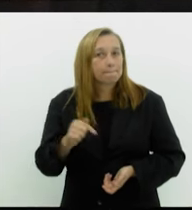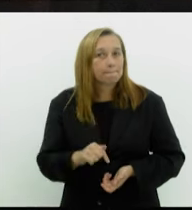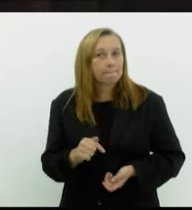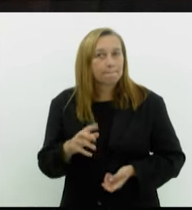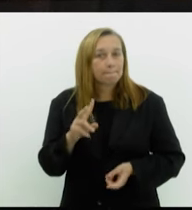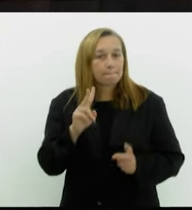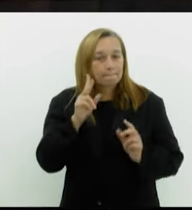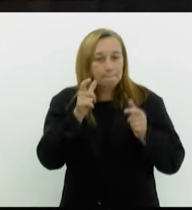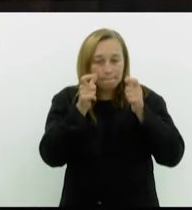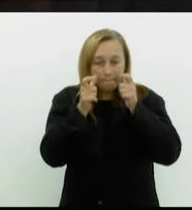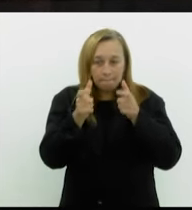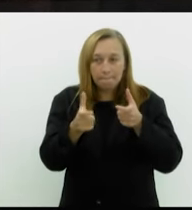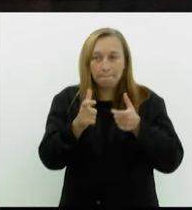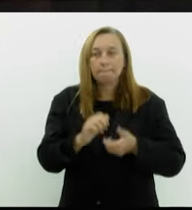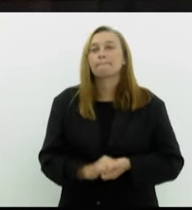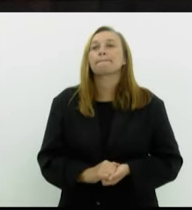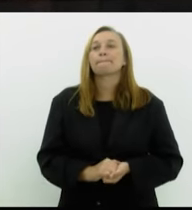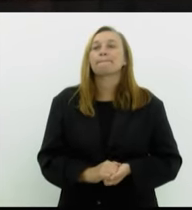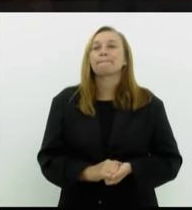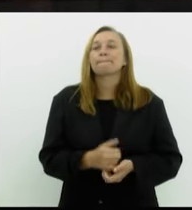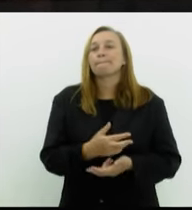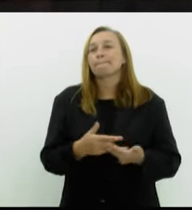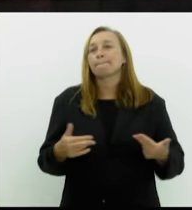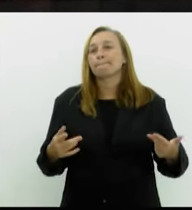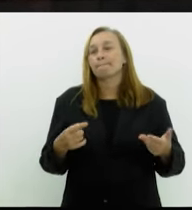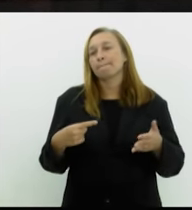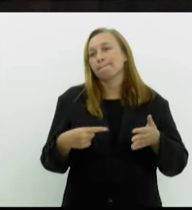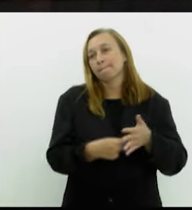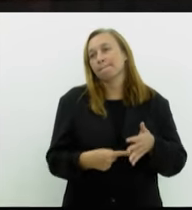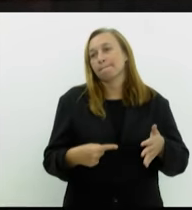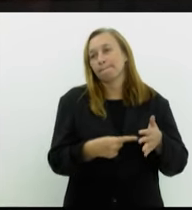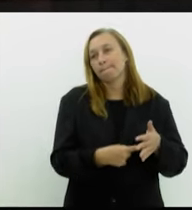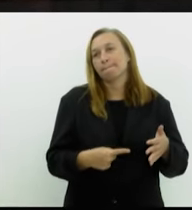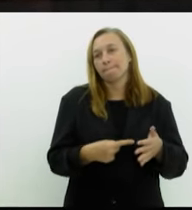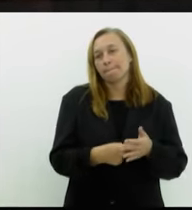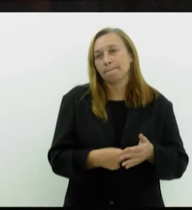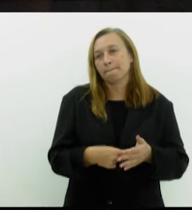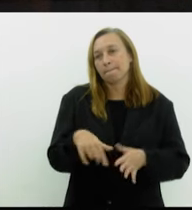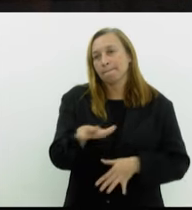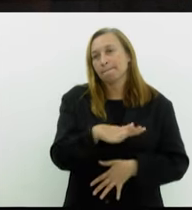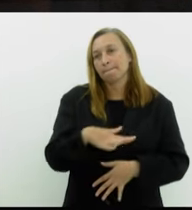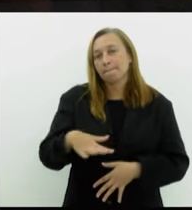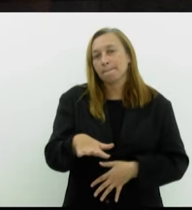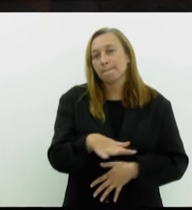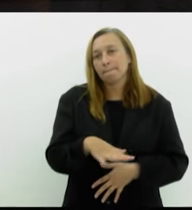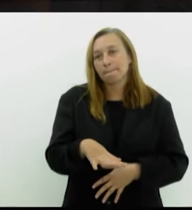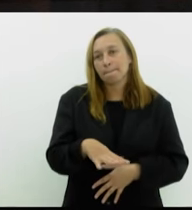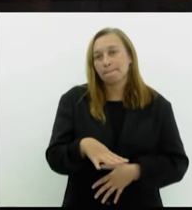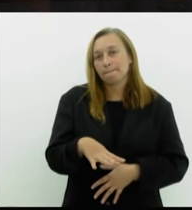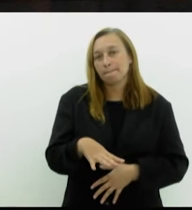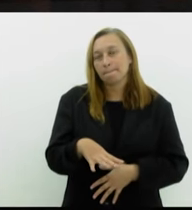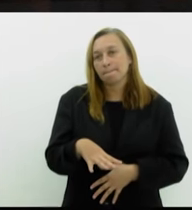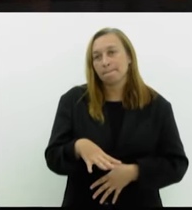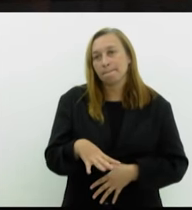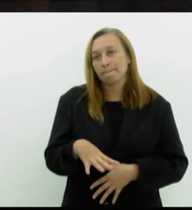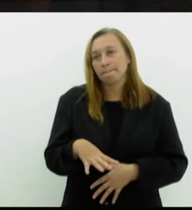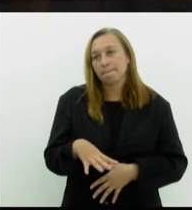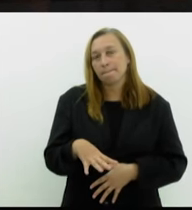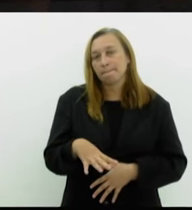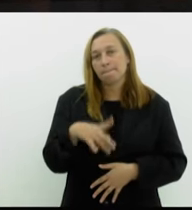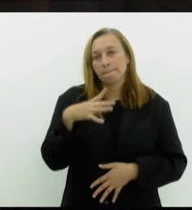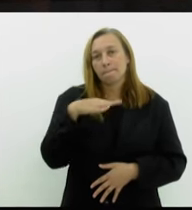que estava, muitas denúncias numa área vital do